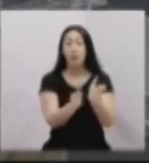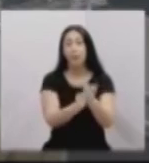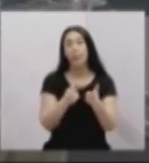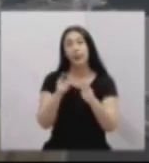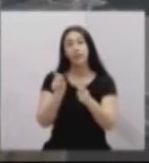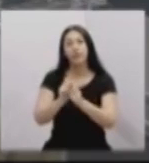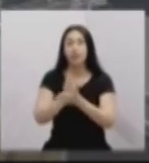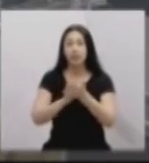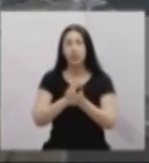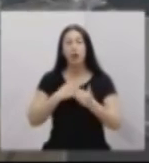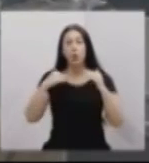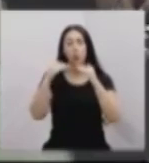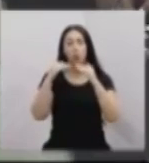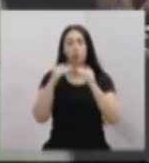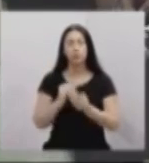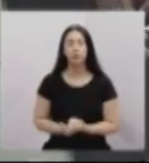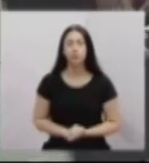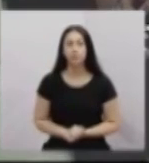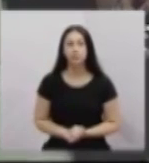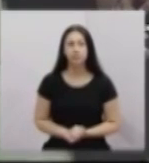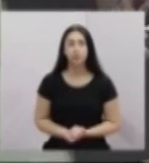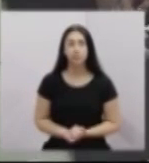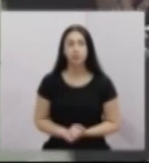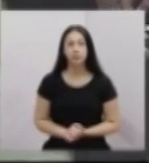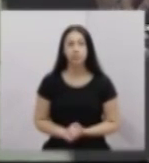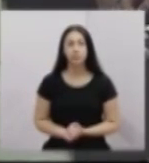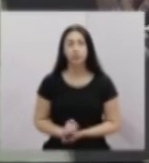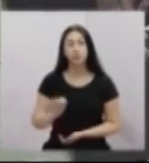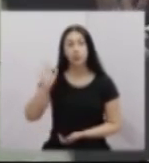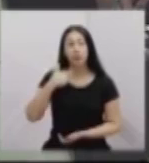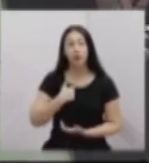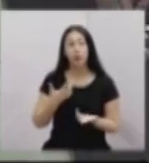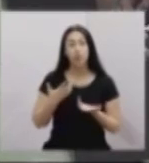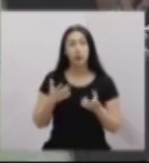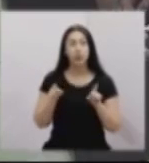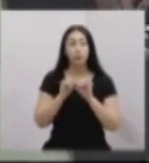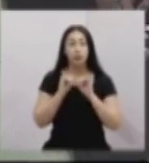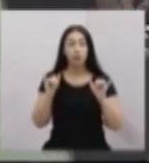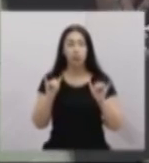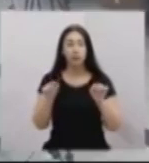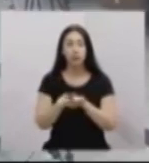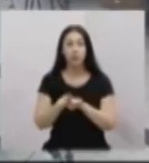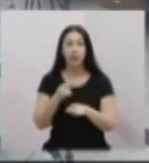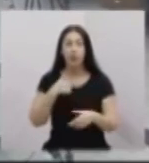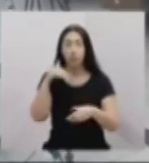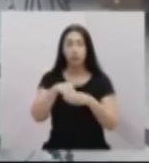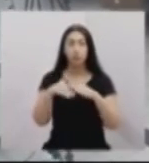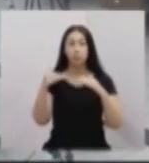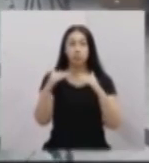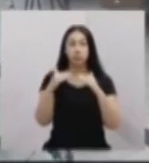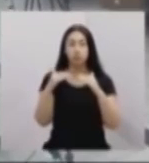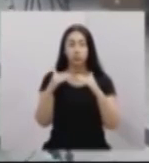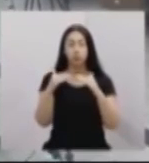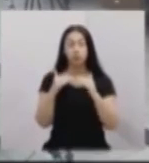Sou favorável. Senhor presidente, quero deixar aqui meu voto favorável